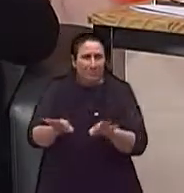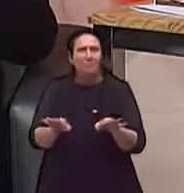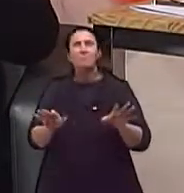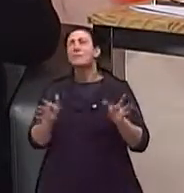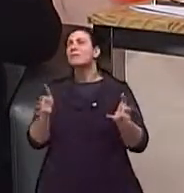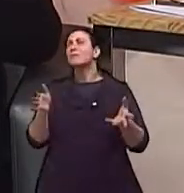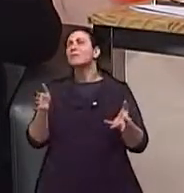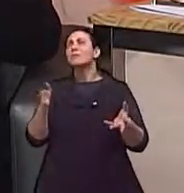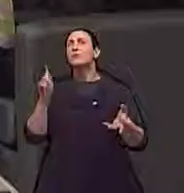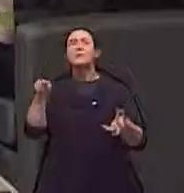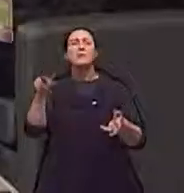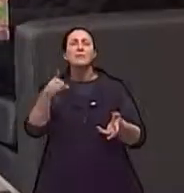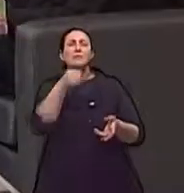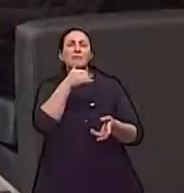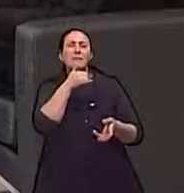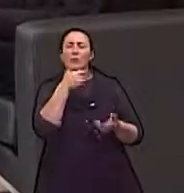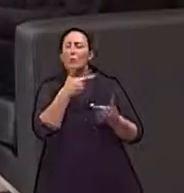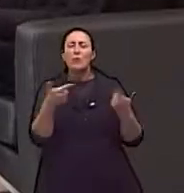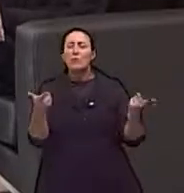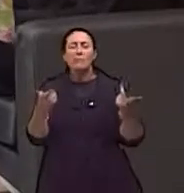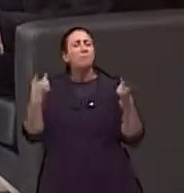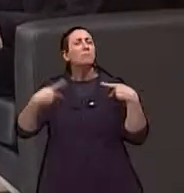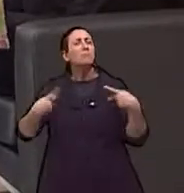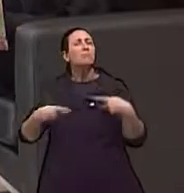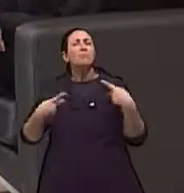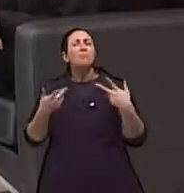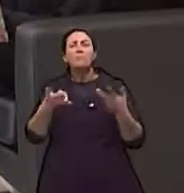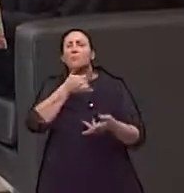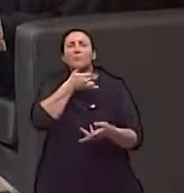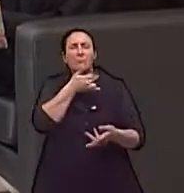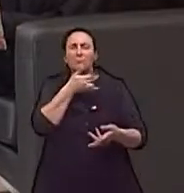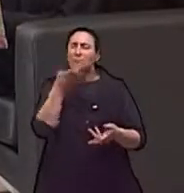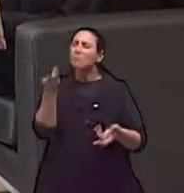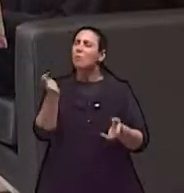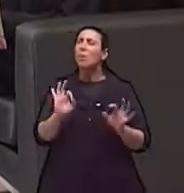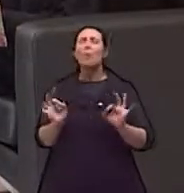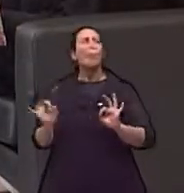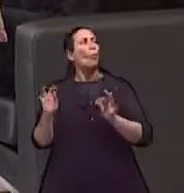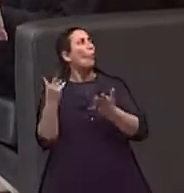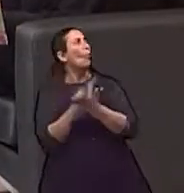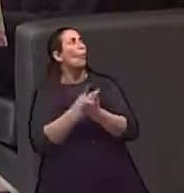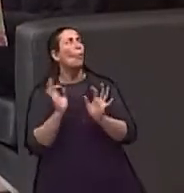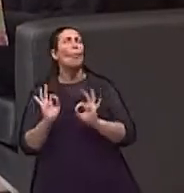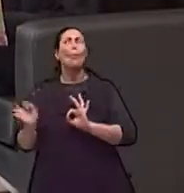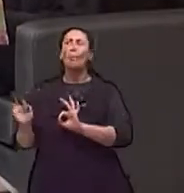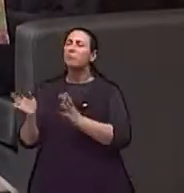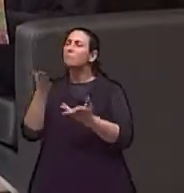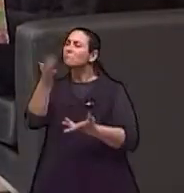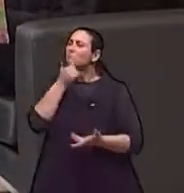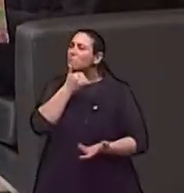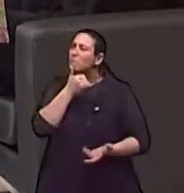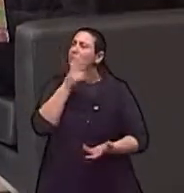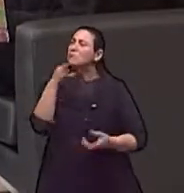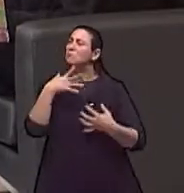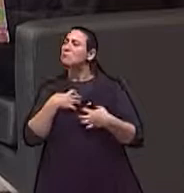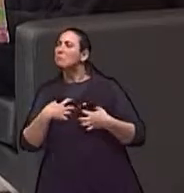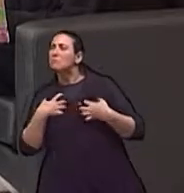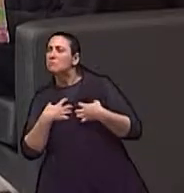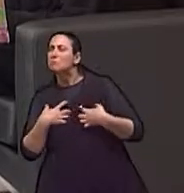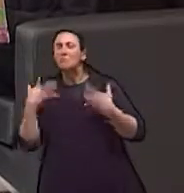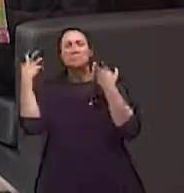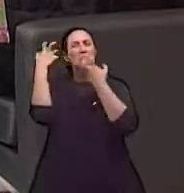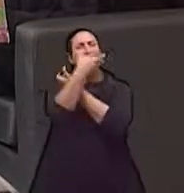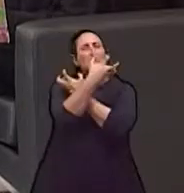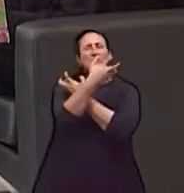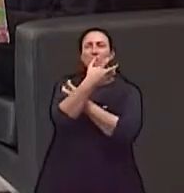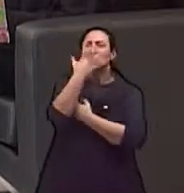sem e razão aparente um sentimento sempre de mal-estar de mau humor Isso é uma